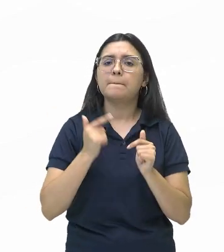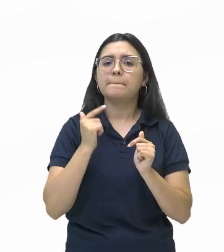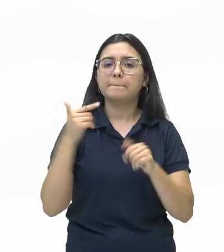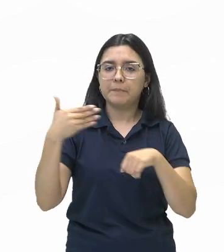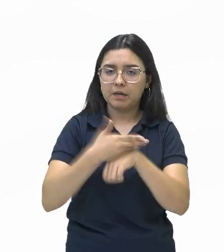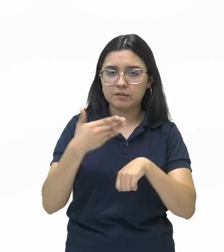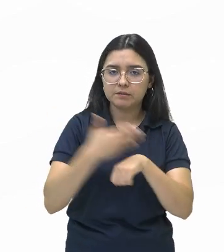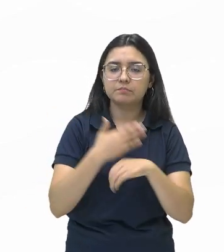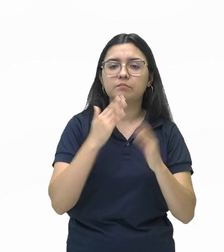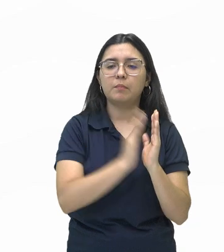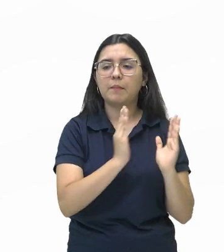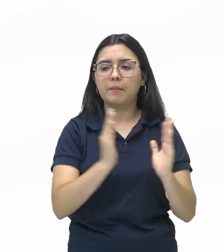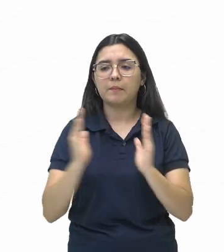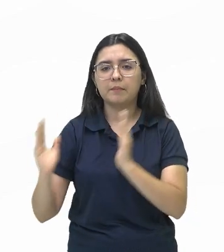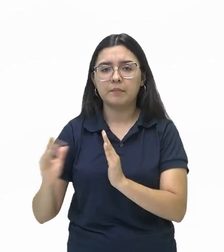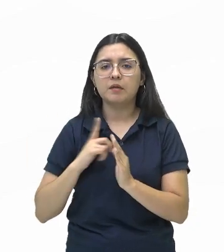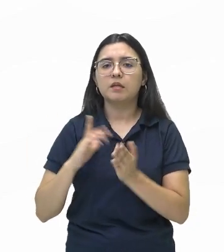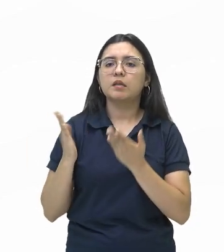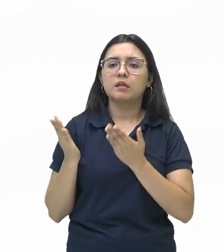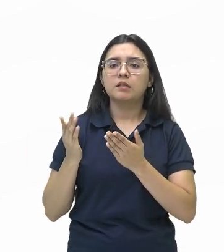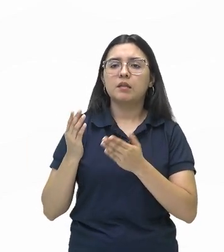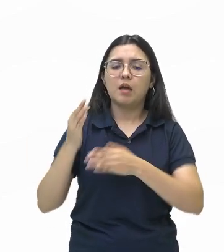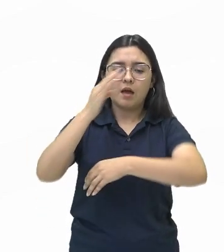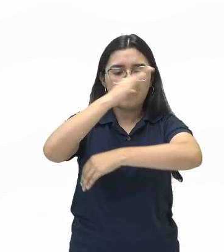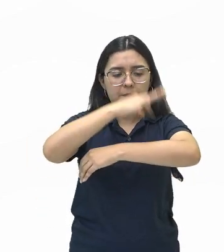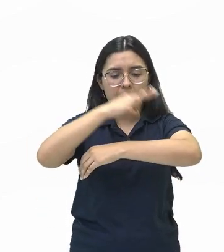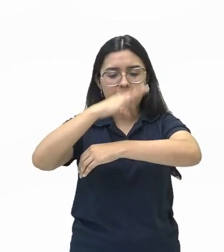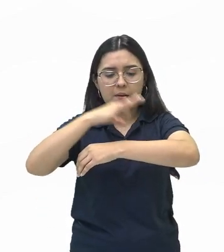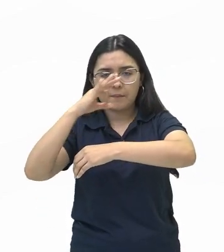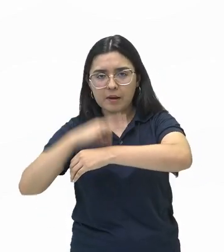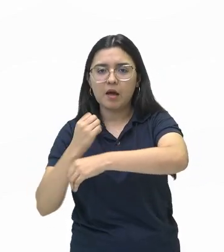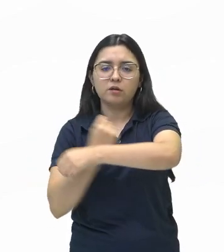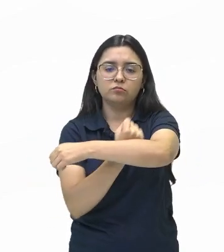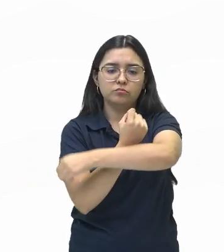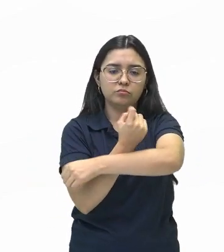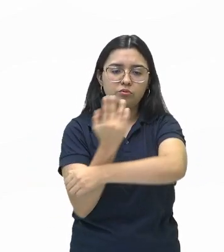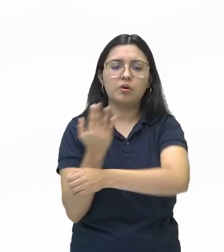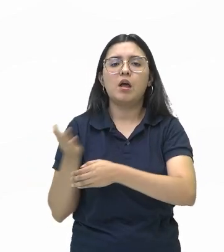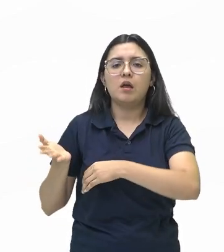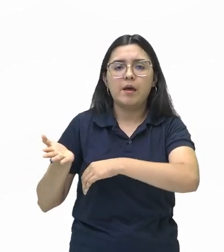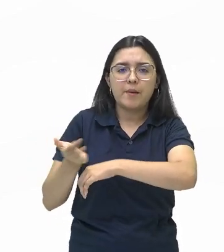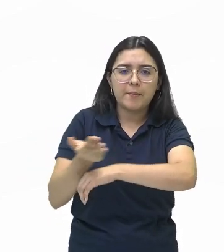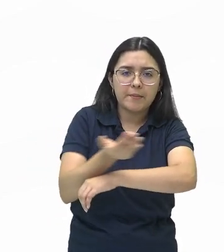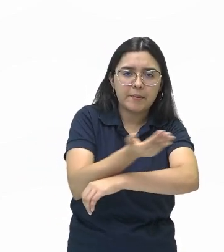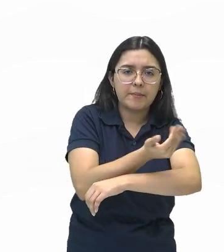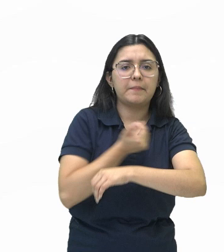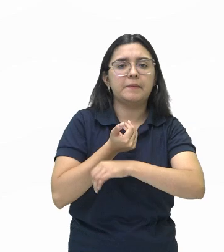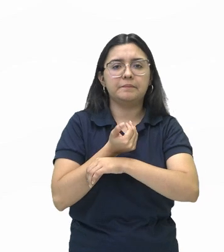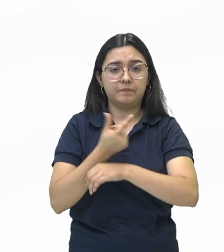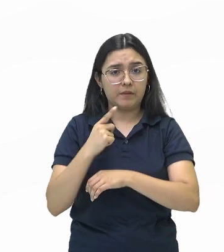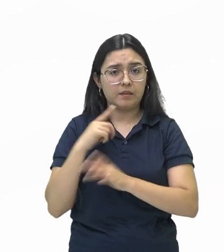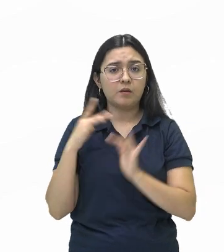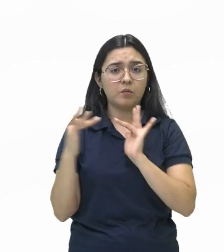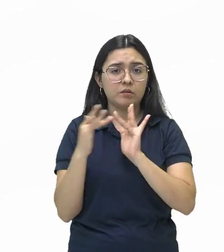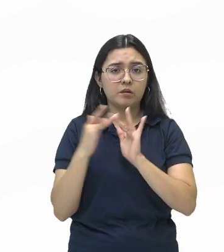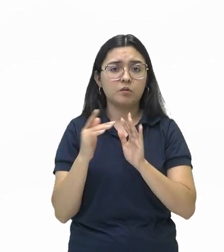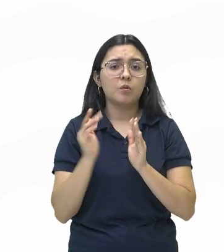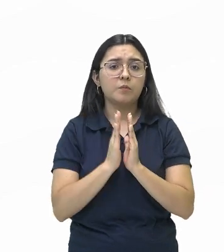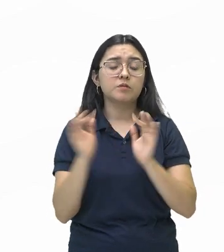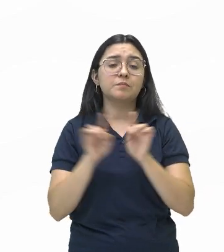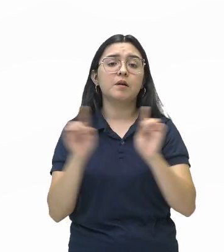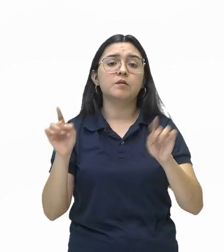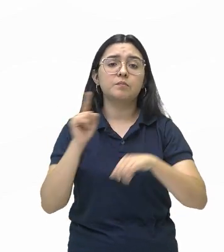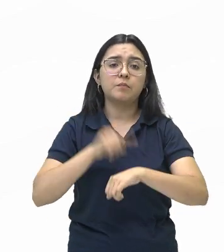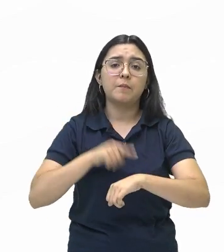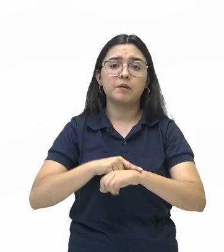todo o processo, né, da colheita, ele planta, ele colhe, né, então ele está mais próximo do processo, mas ele se